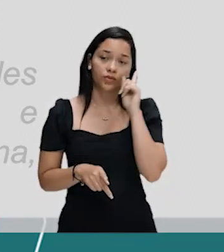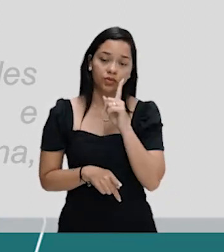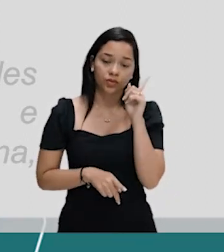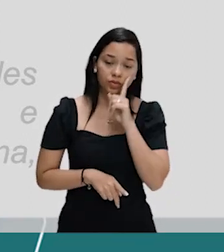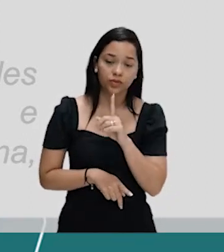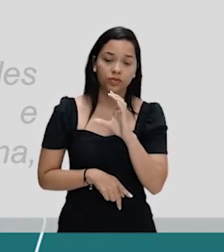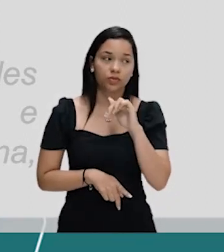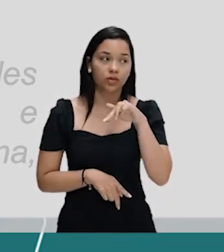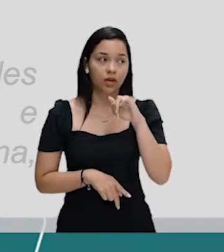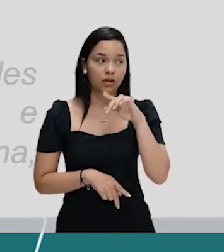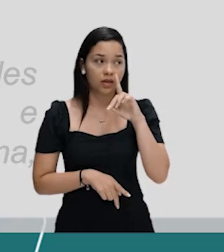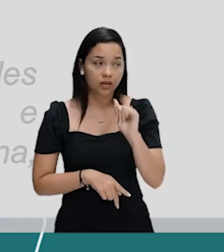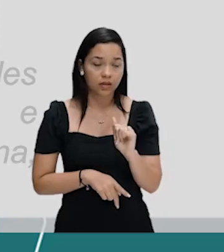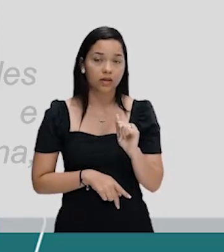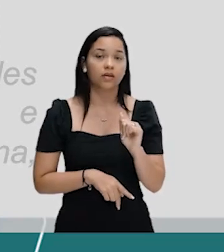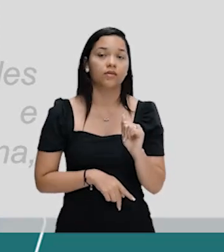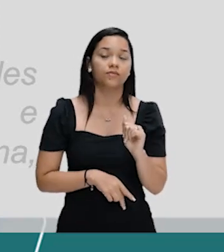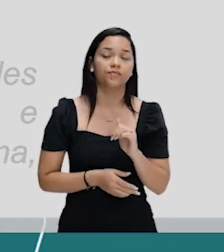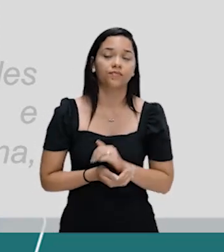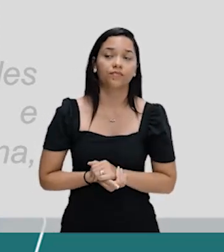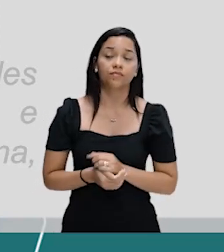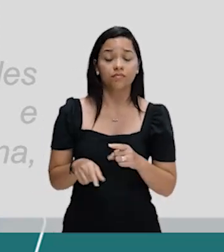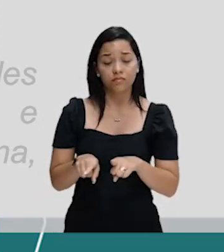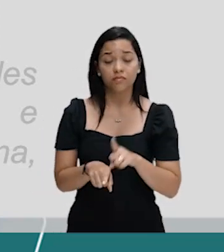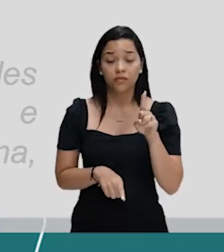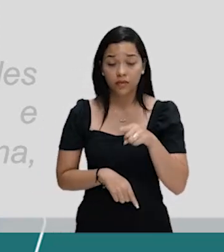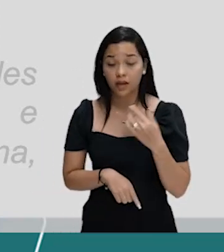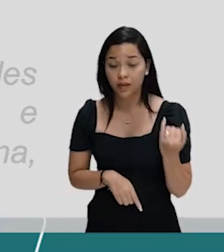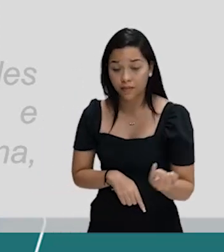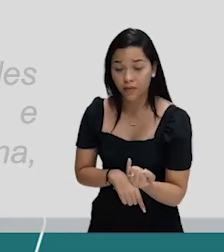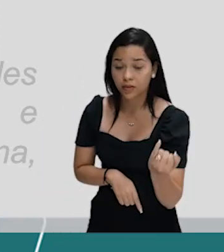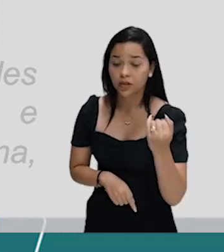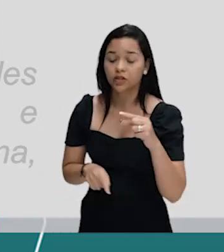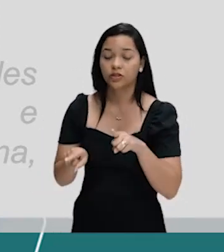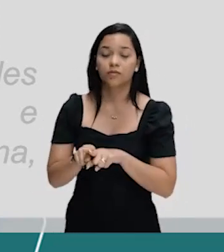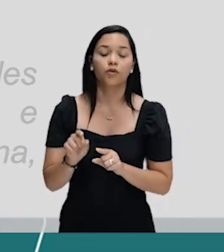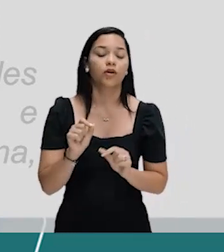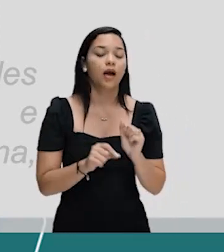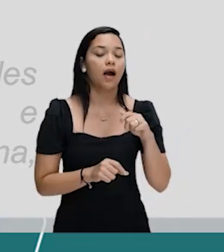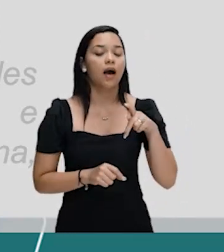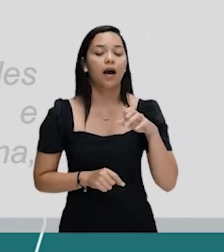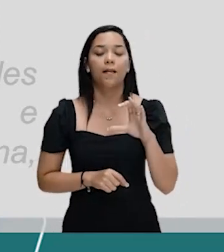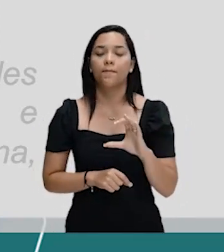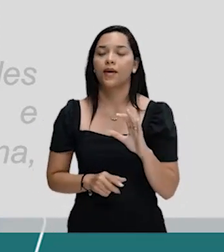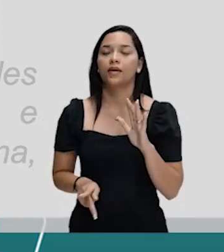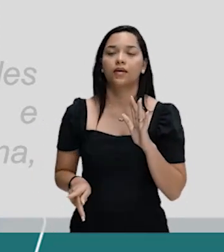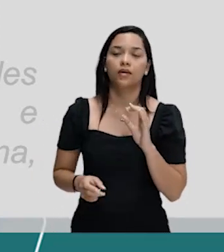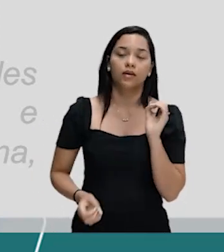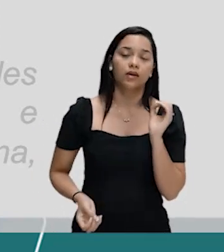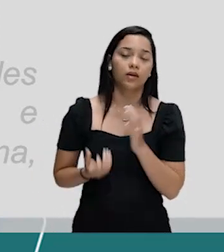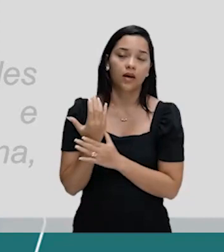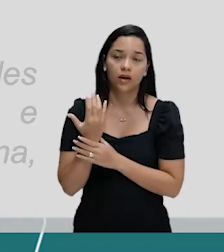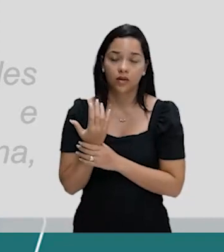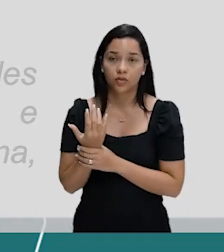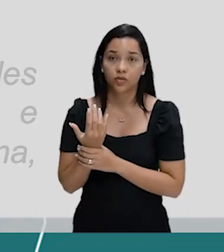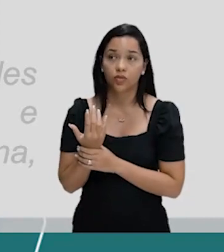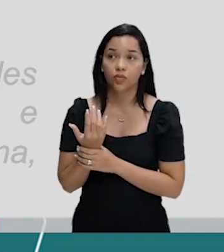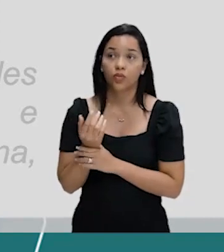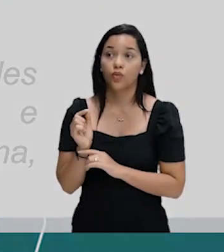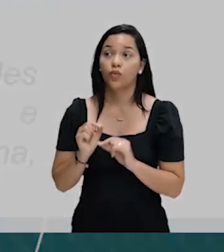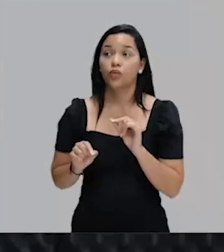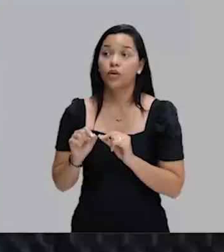Unidos, o Canadá, tá bom? Uma questão muito importante, galera, que o APEC ele foi criado com o intuito claro